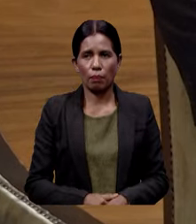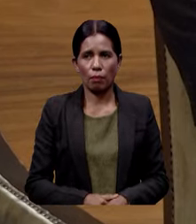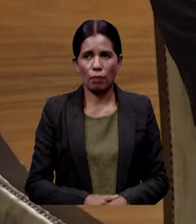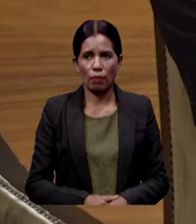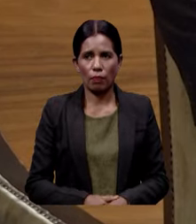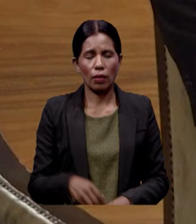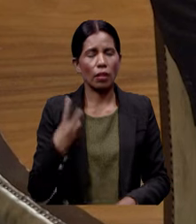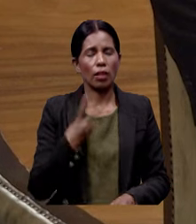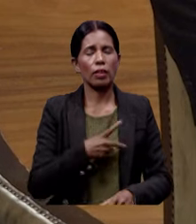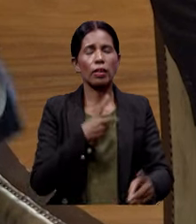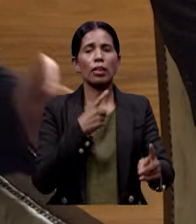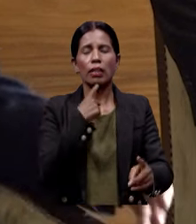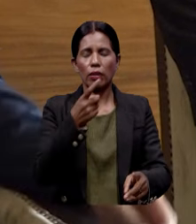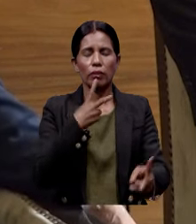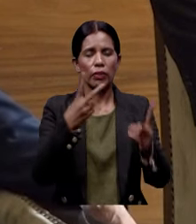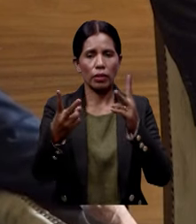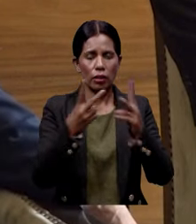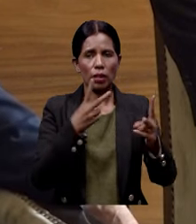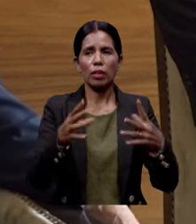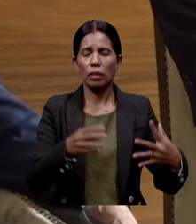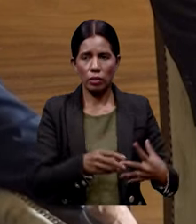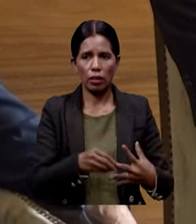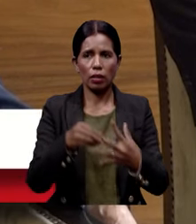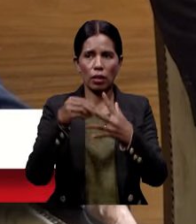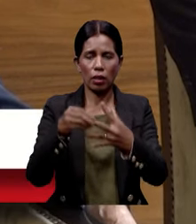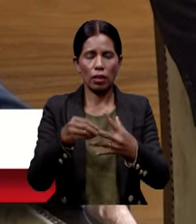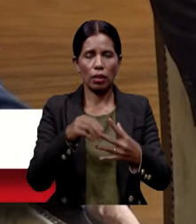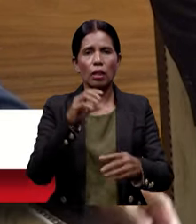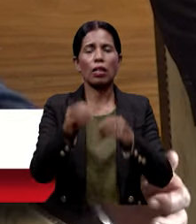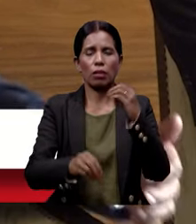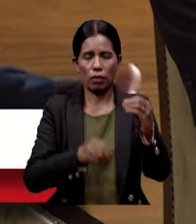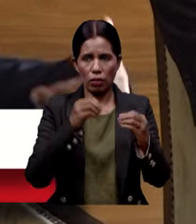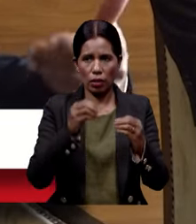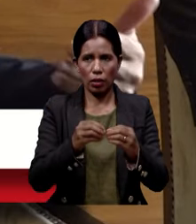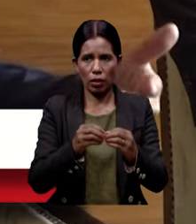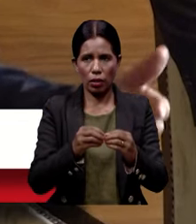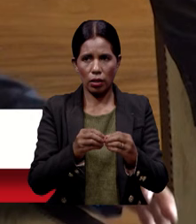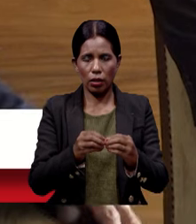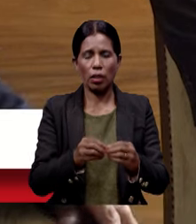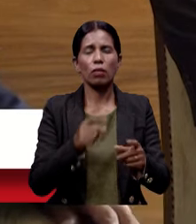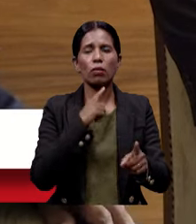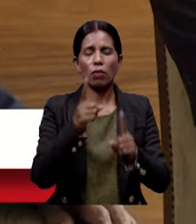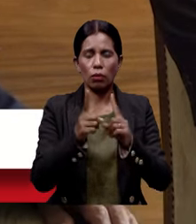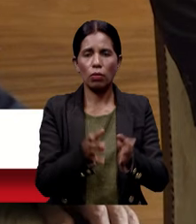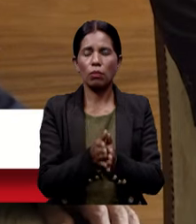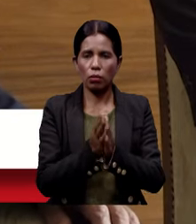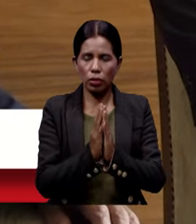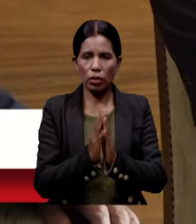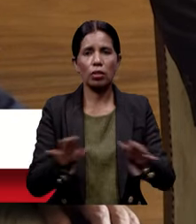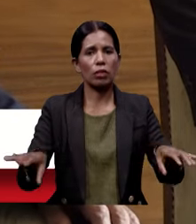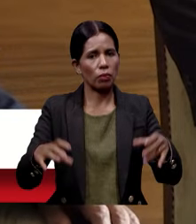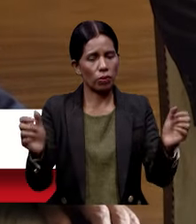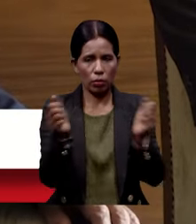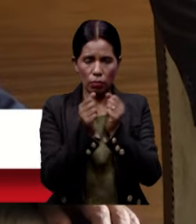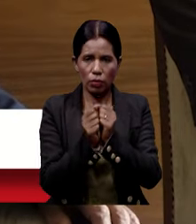temi visita oficial ne katak atukria firma relações